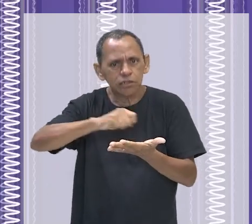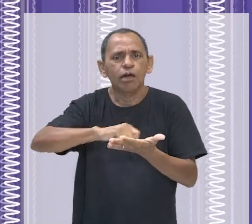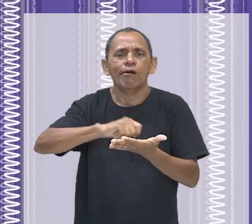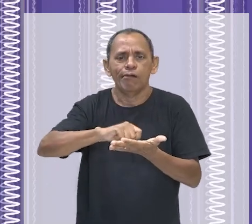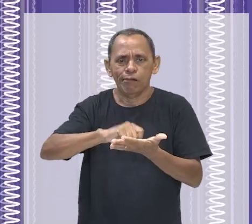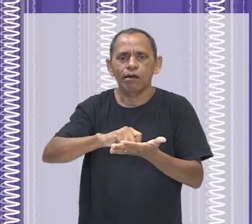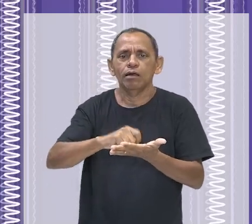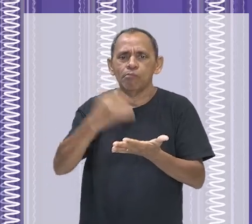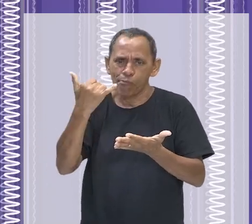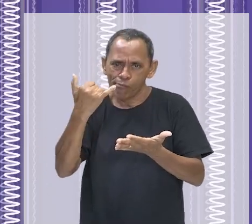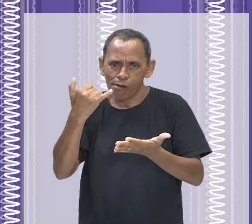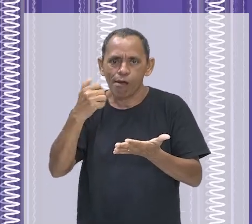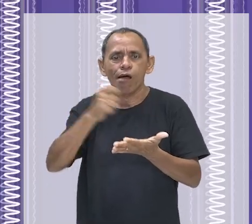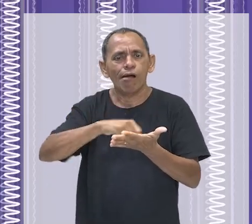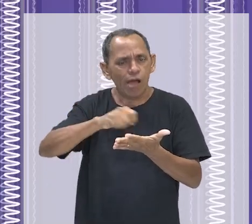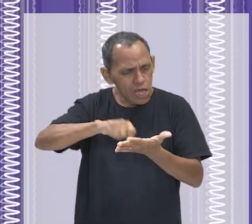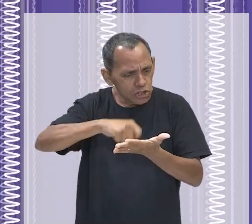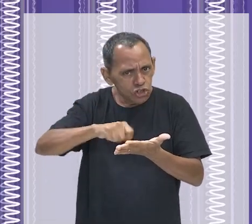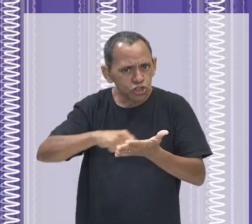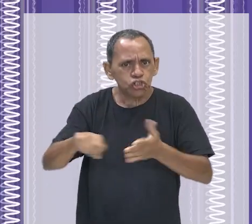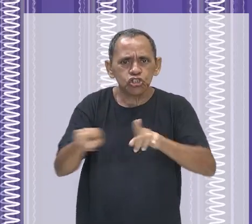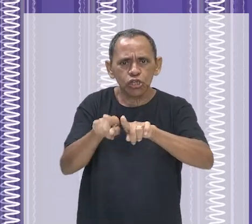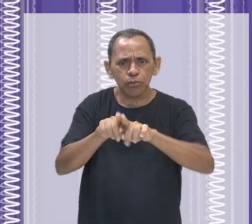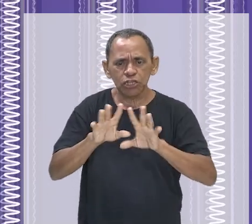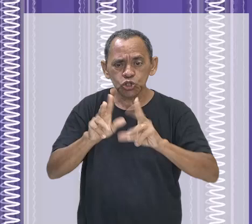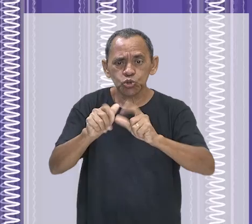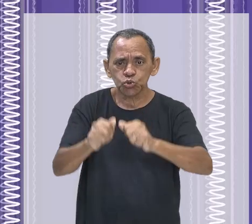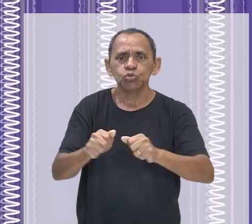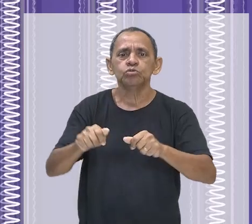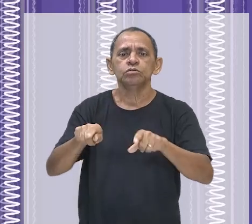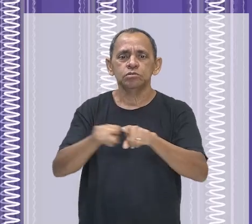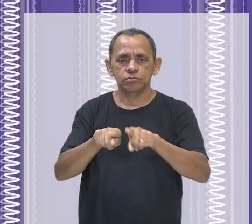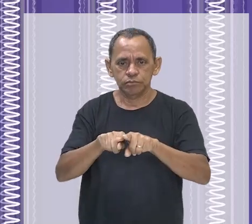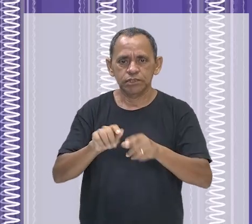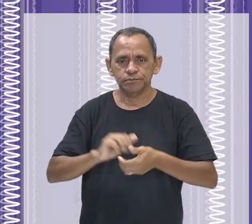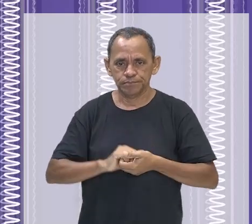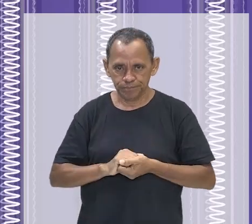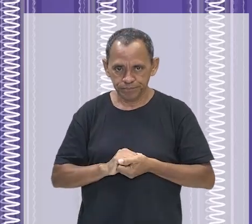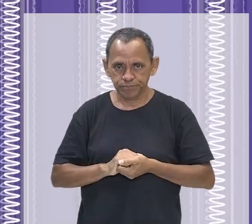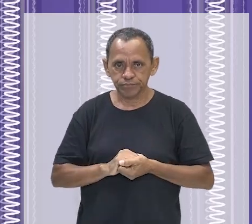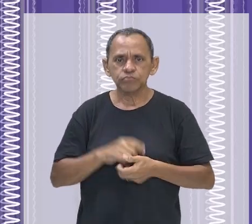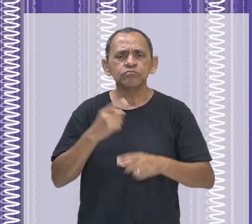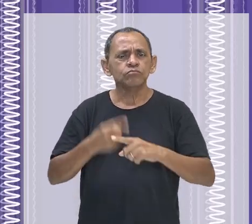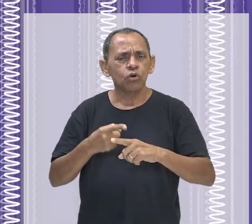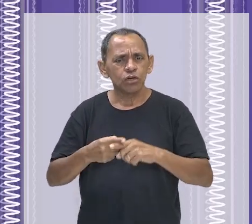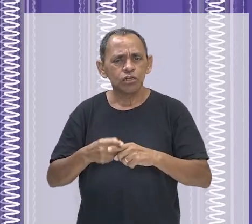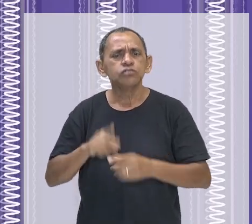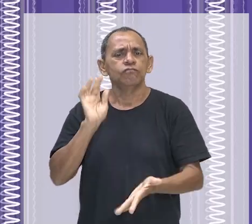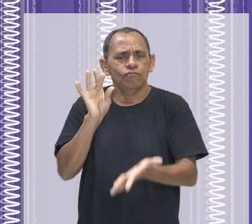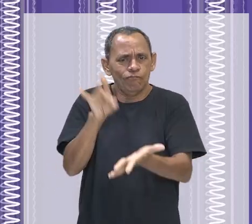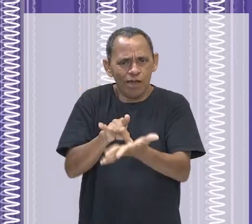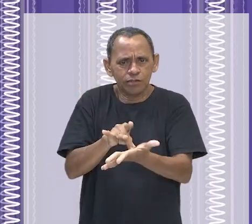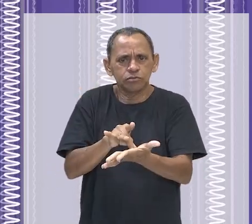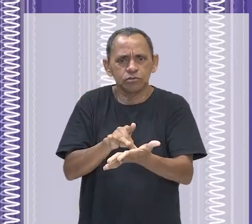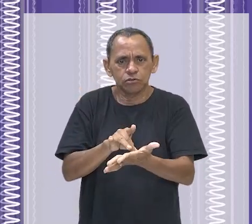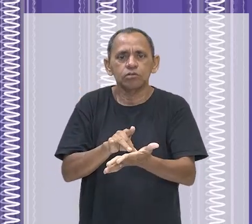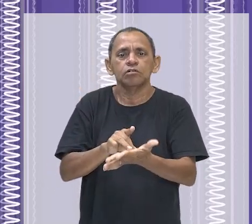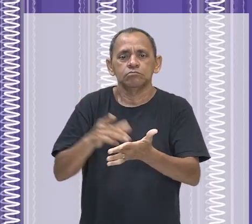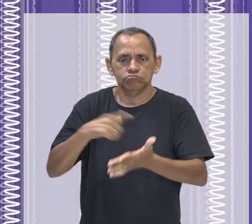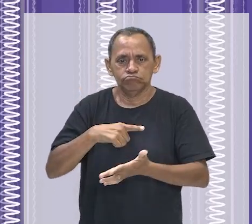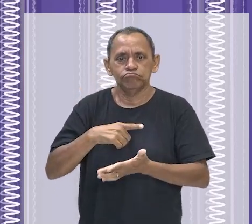seu lápis, seu caderno, faça suas anotações, porque com certeza nós teremos